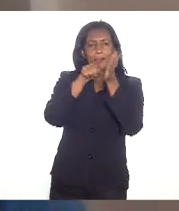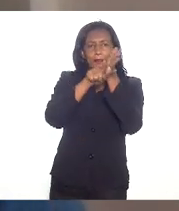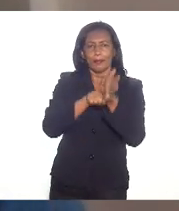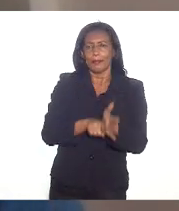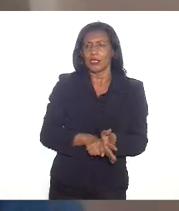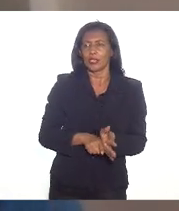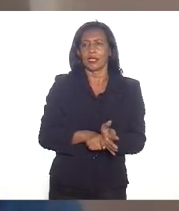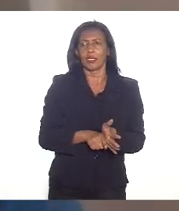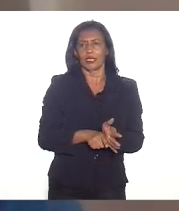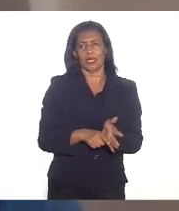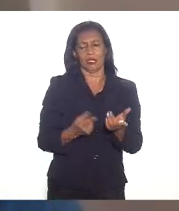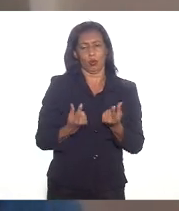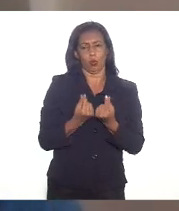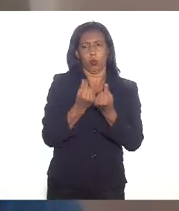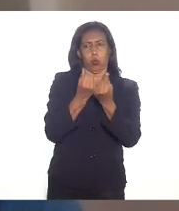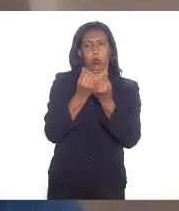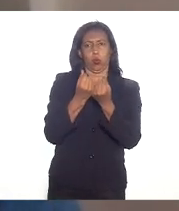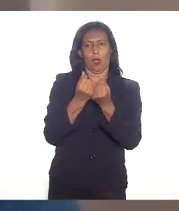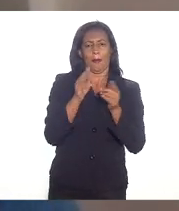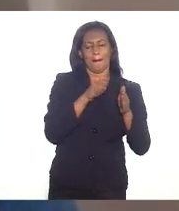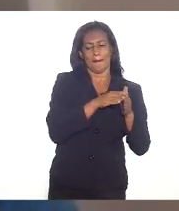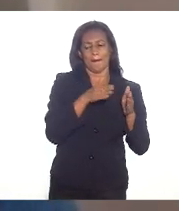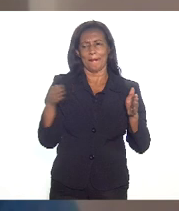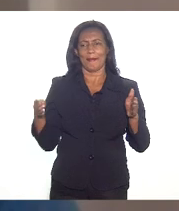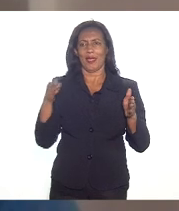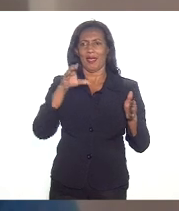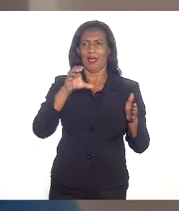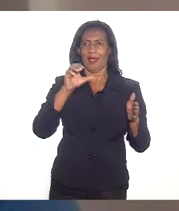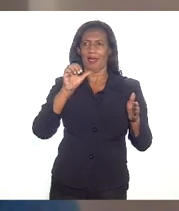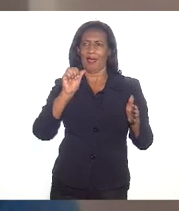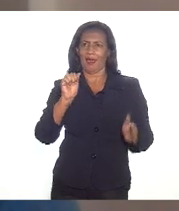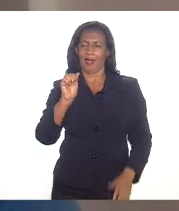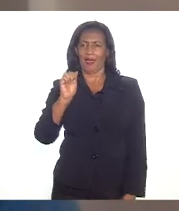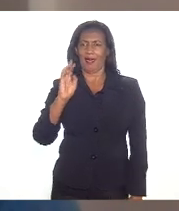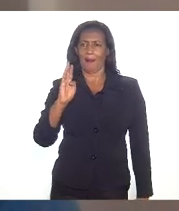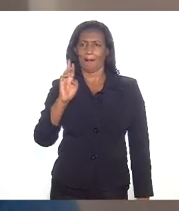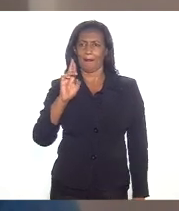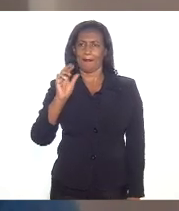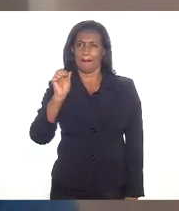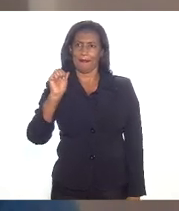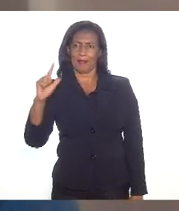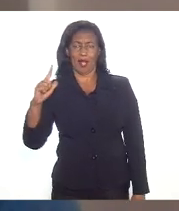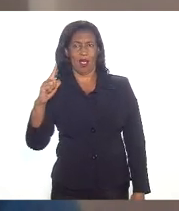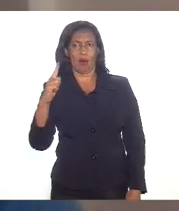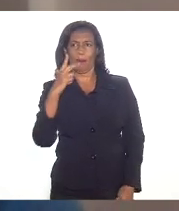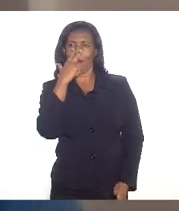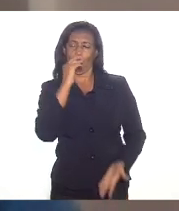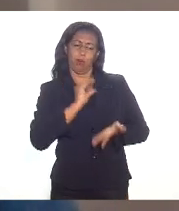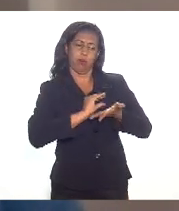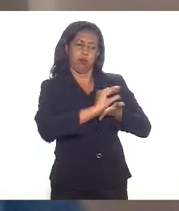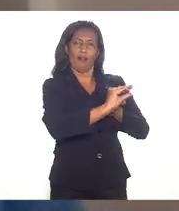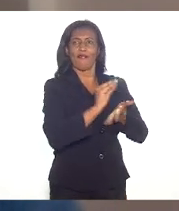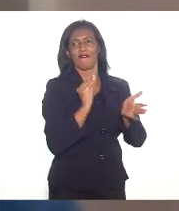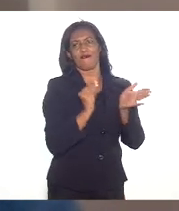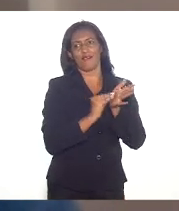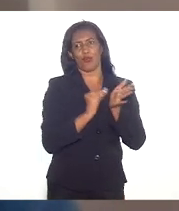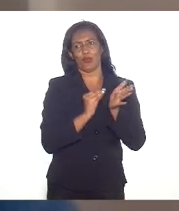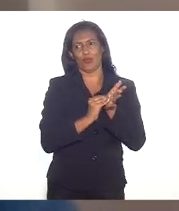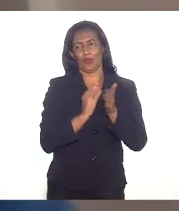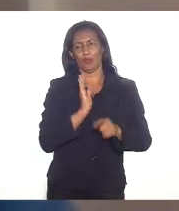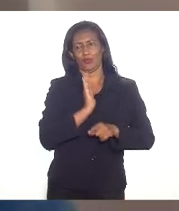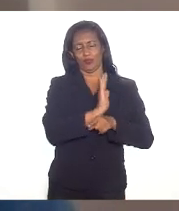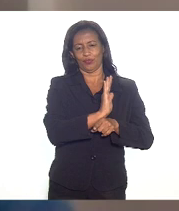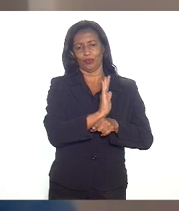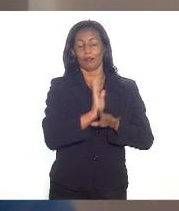ali no período Cabral, que ele passou a repassar mais recursos para a FAPESP, né? Mas, enfim, mas a